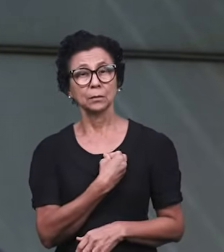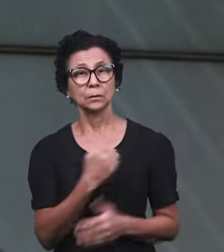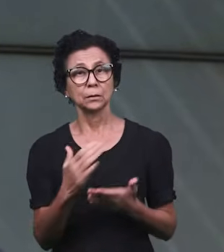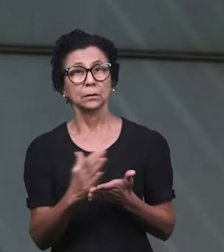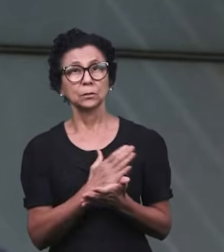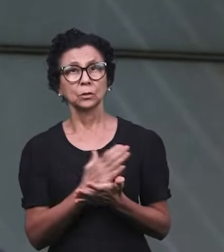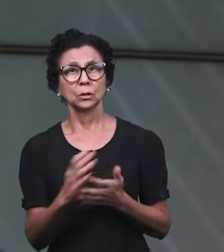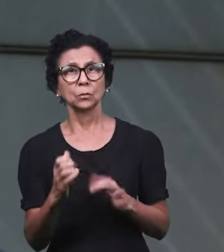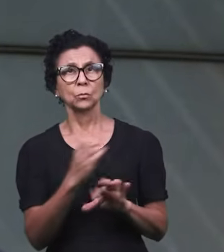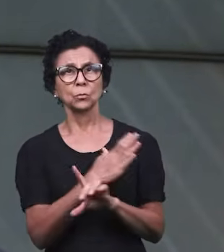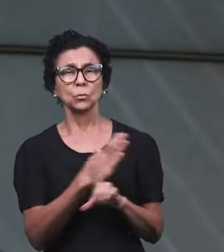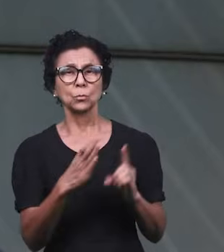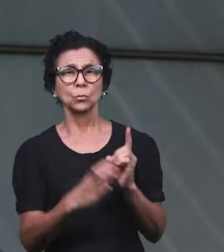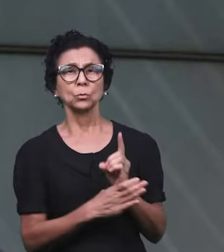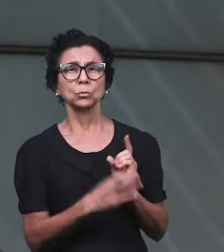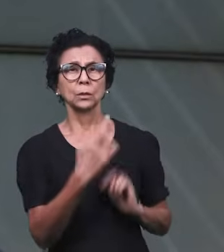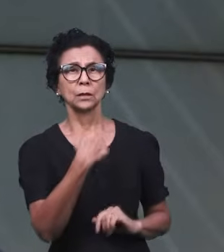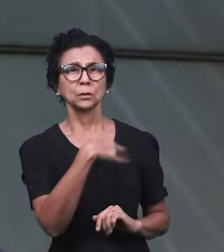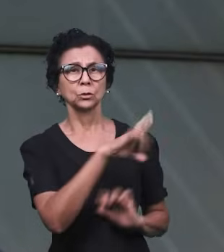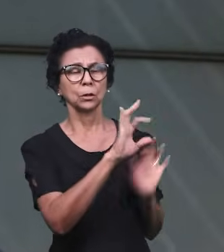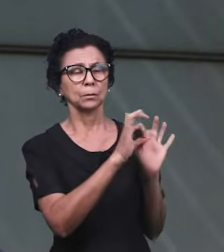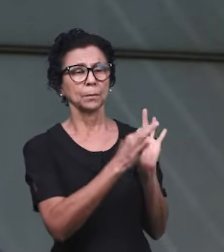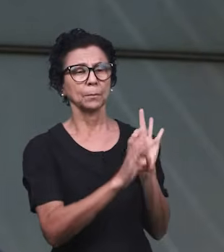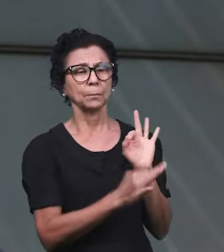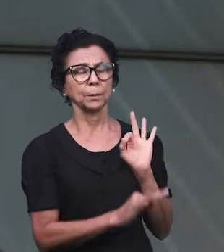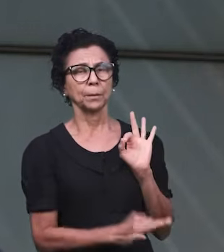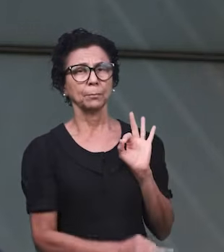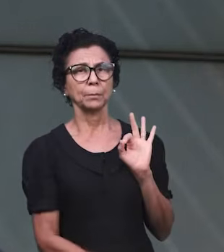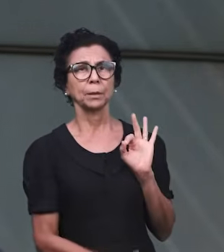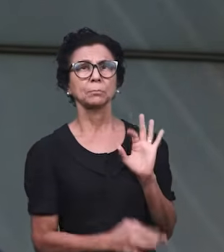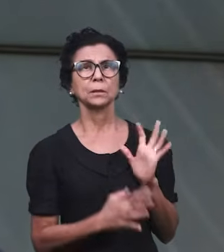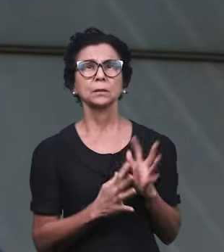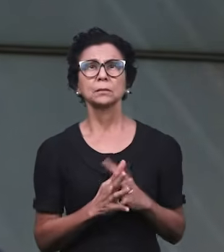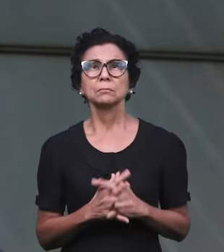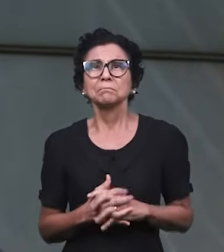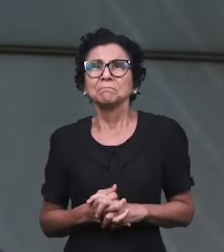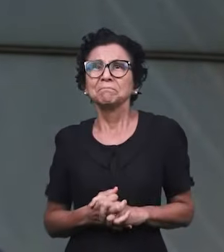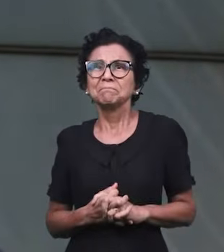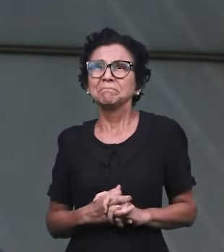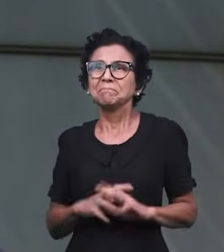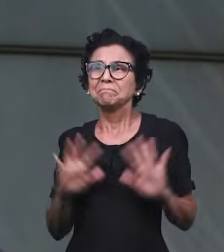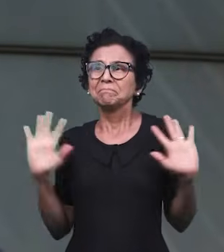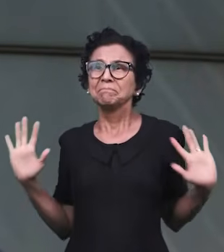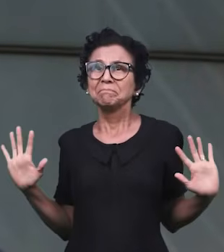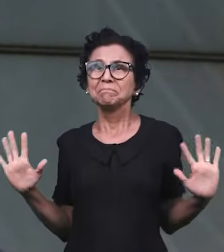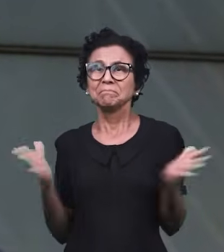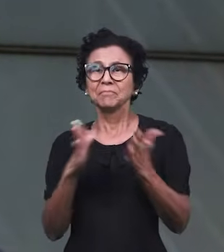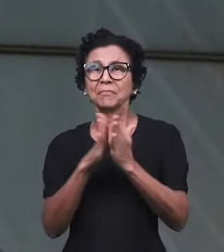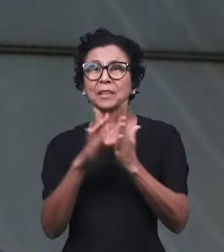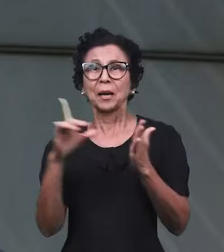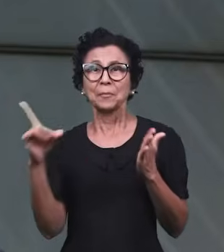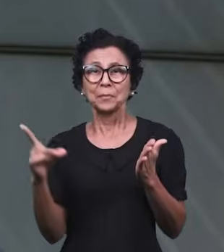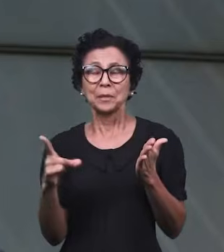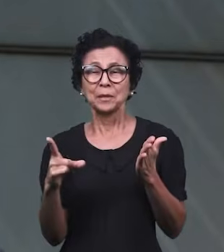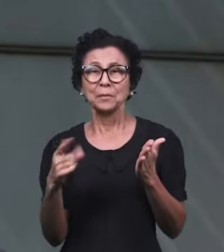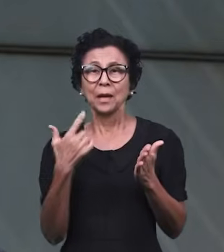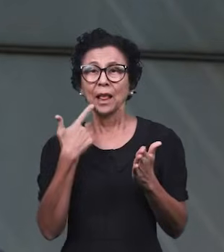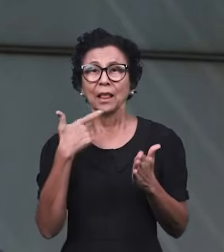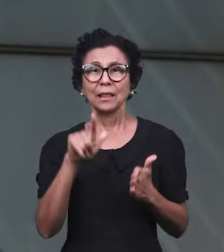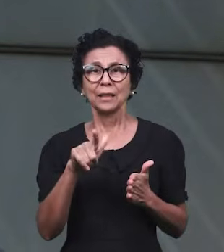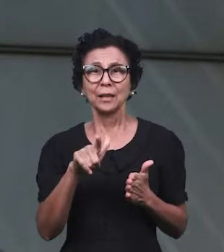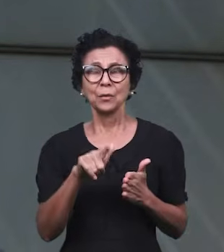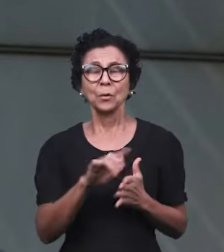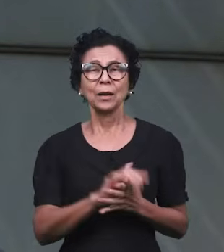desses litúrgicos, né, religiosos no passado, e a Bíblia era em latim. Então eu não entendia nada que se falava